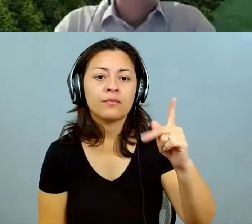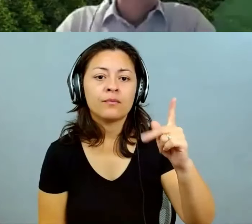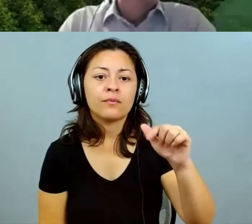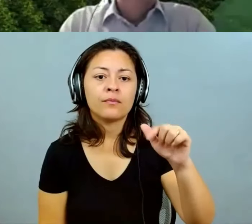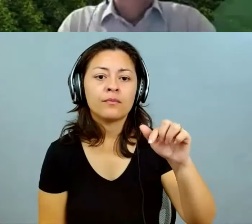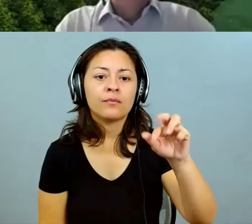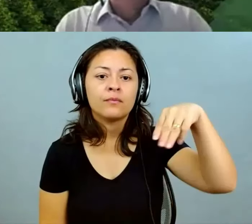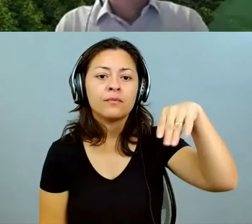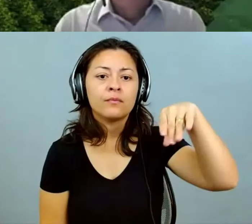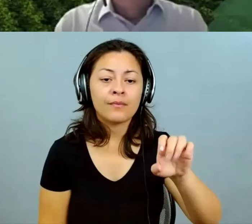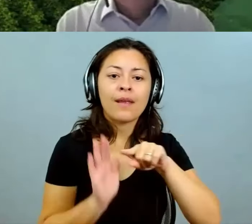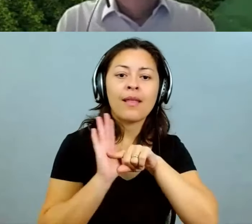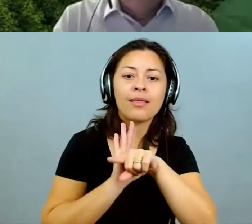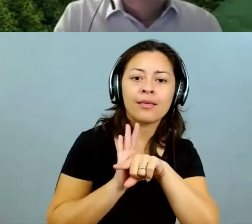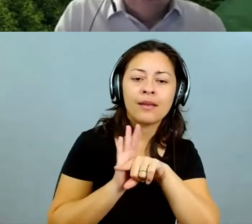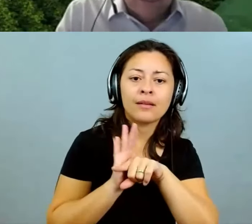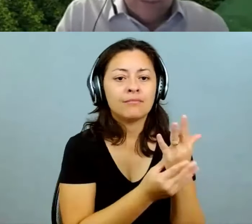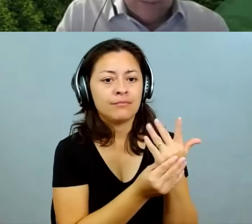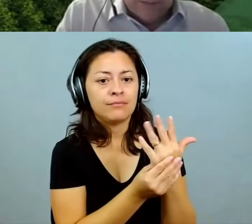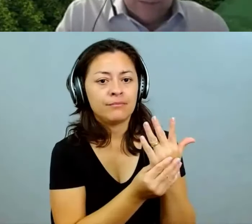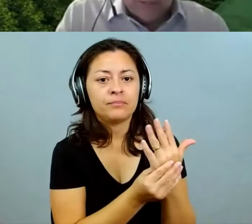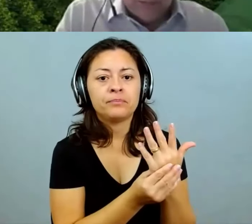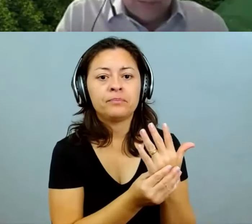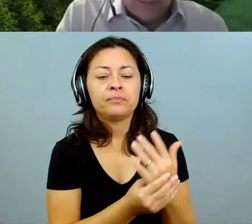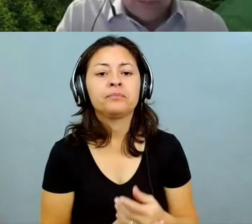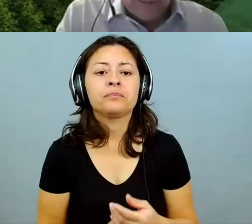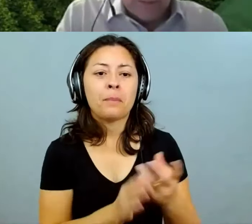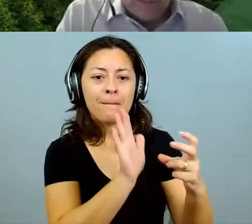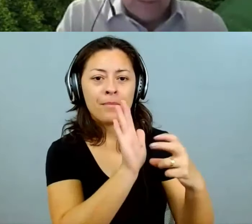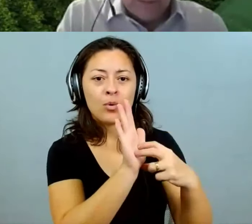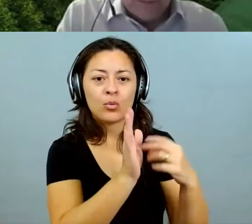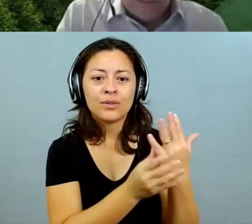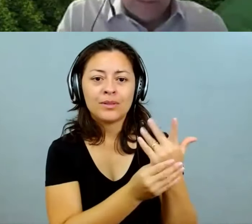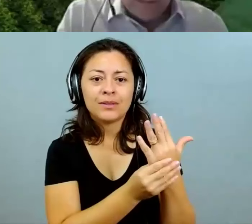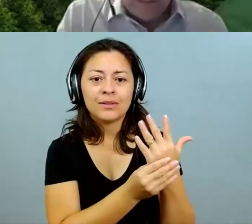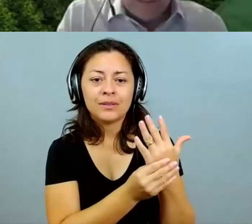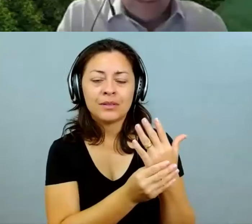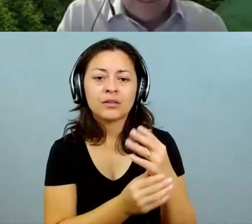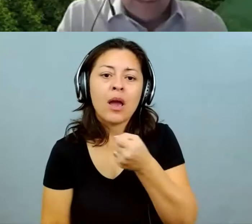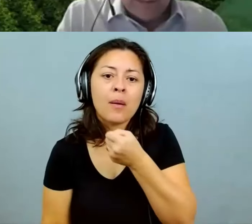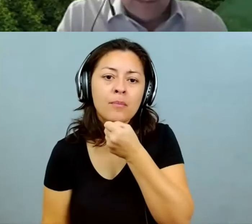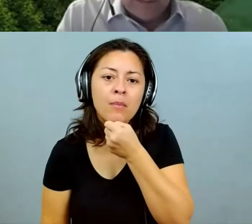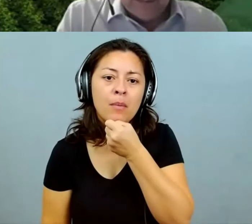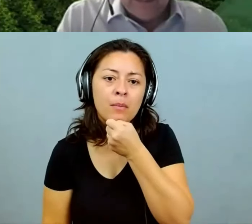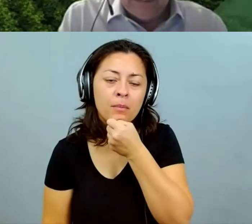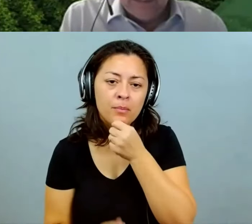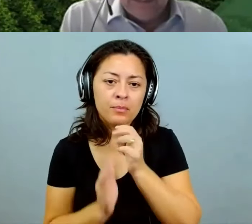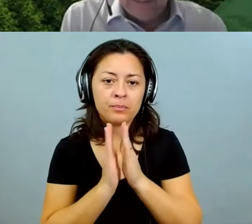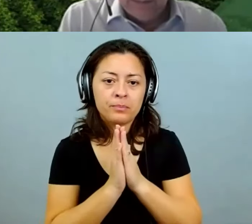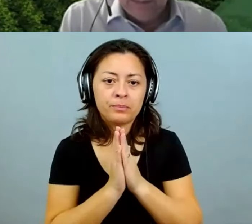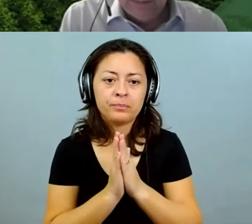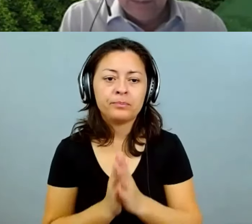vai ser feita apenas por áudio Palhares por gentileza pode abrir o teu áudio e prosseguir com a tua